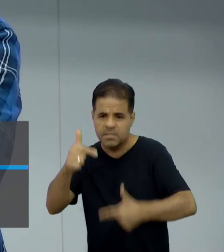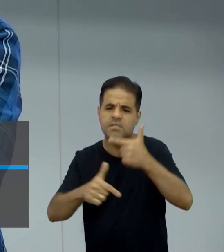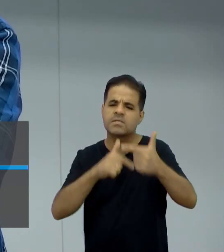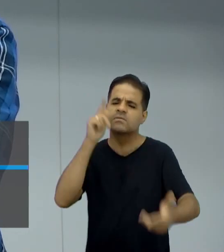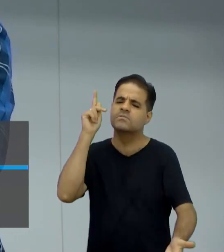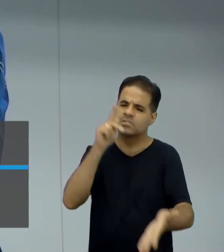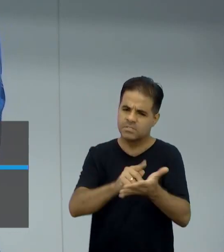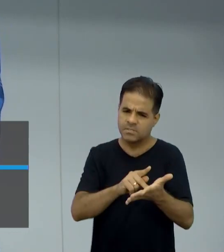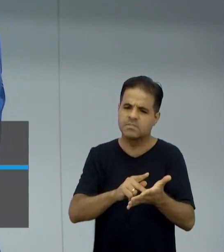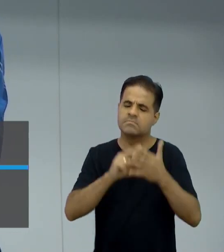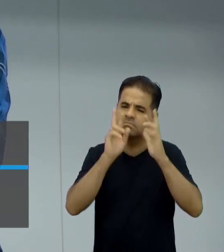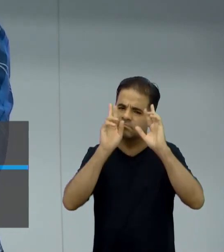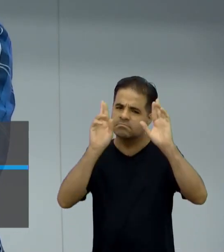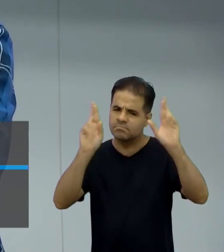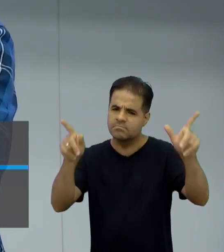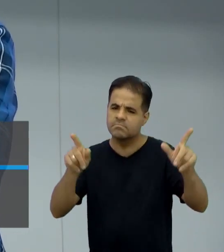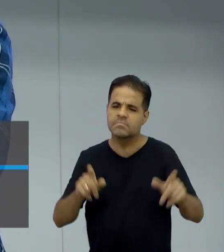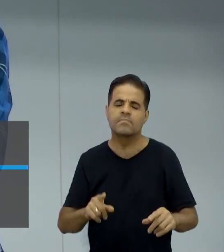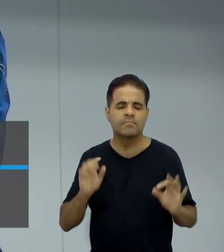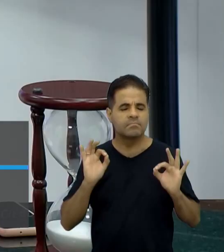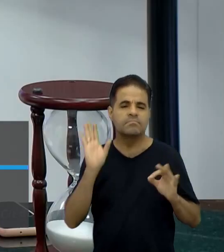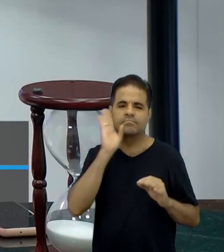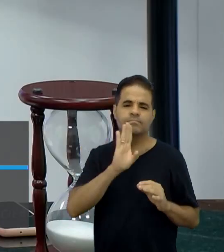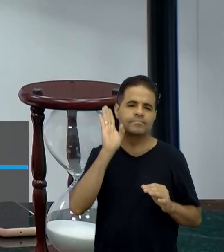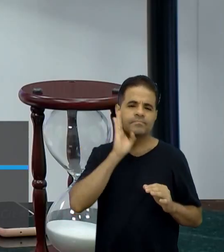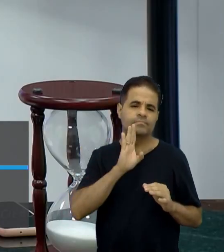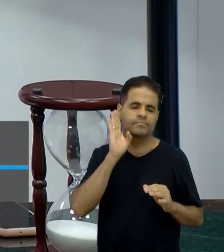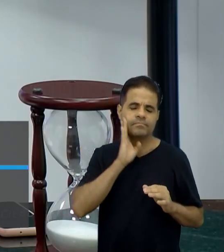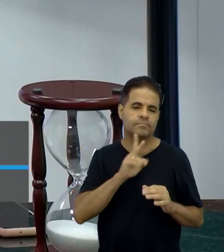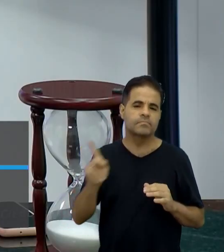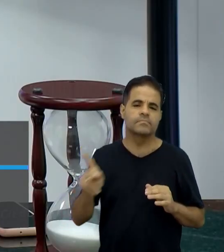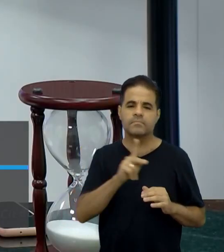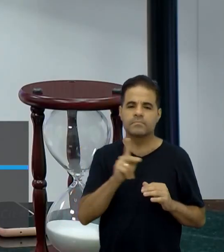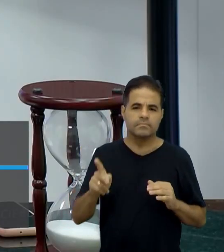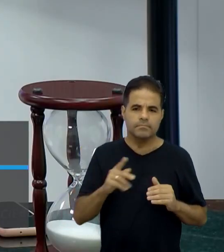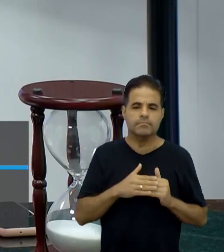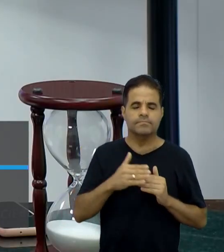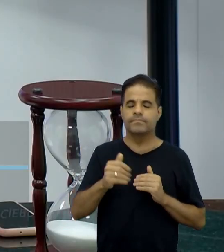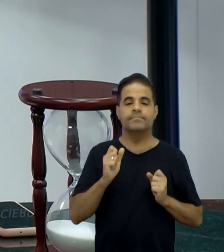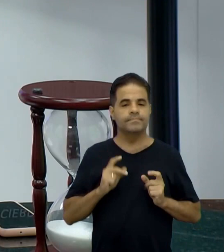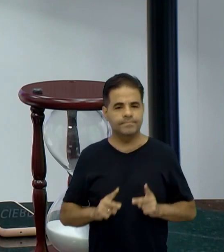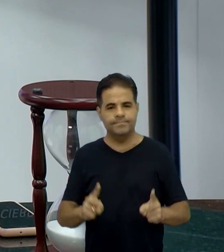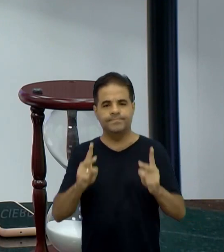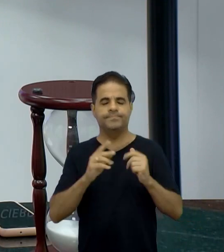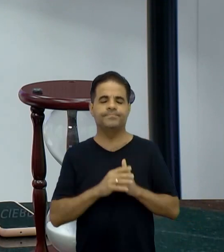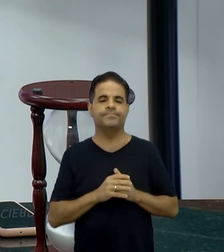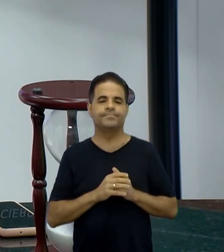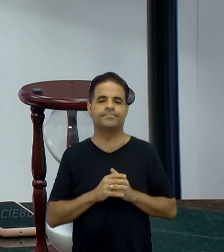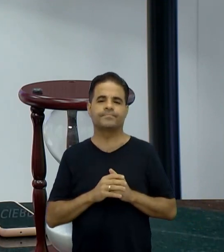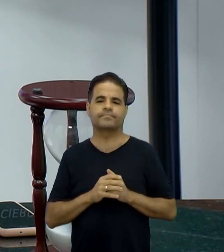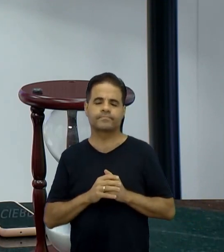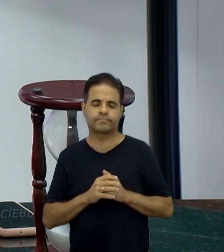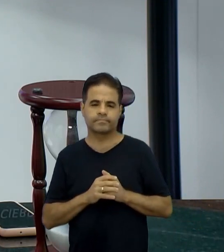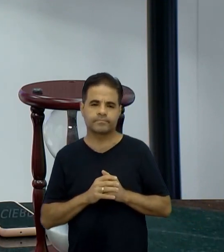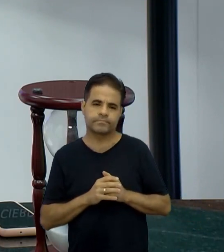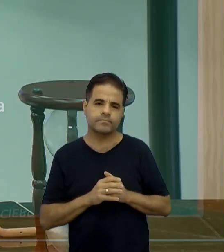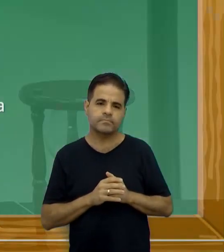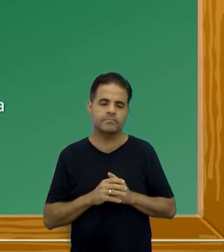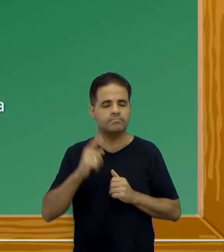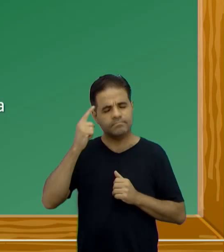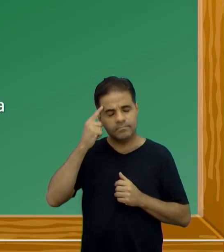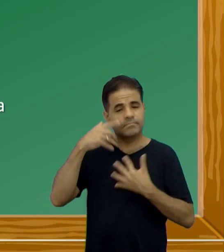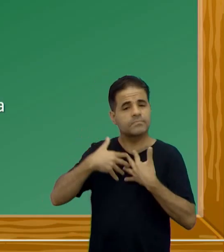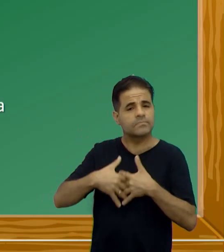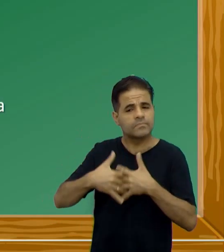aí com a questão da diversidade. Isso é muito legal. Muito legal mesmo, professor Kleber. E aí, seguindo também nessa ordem, né, a